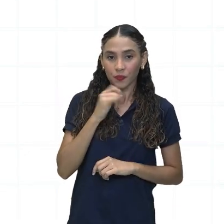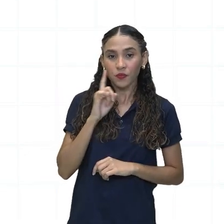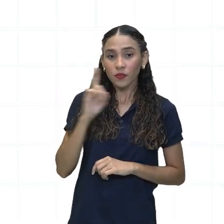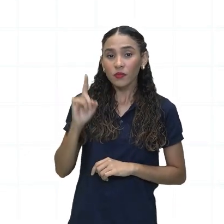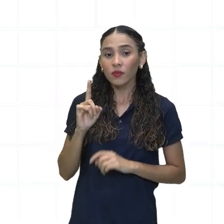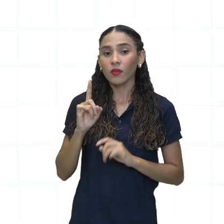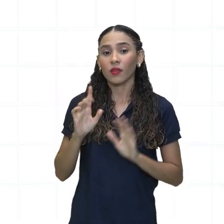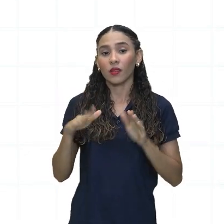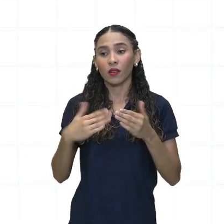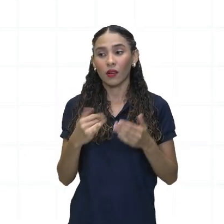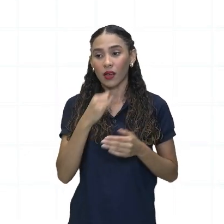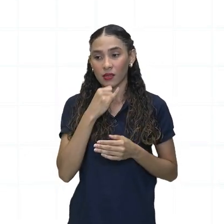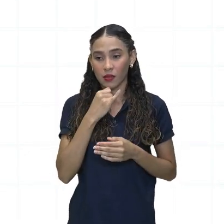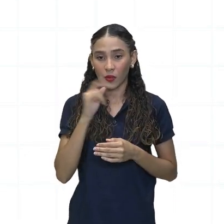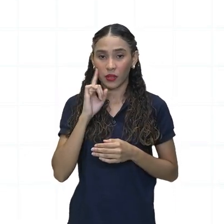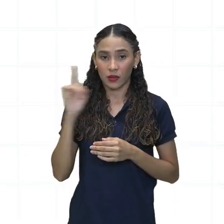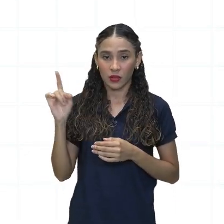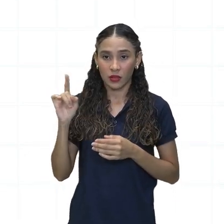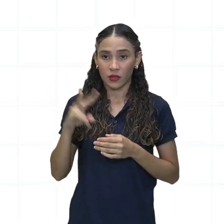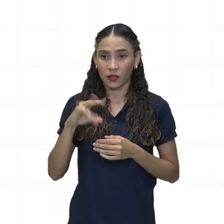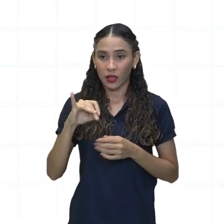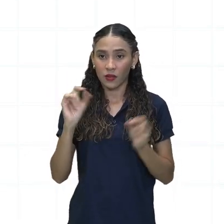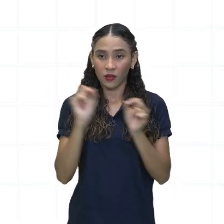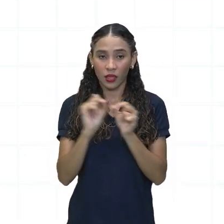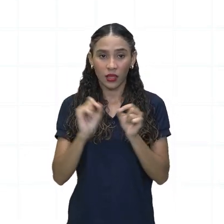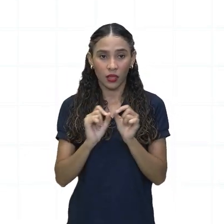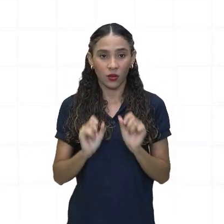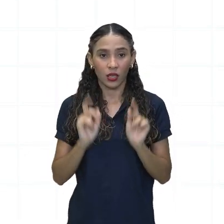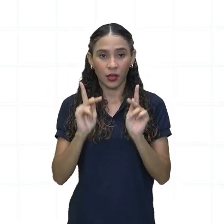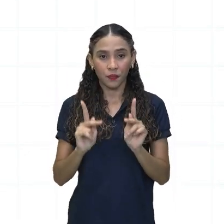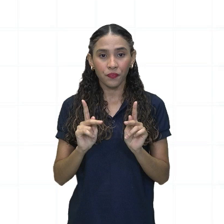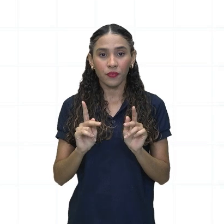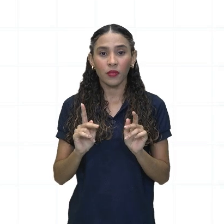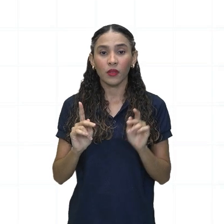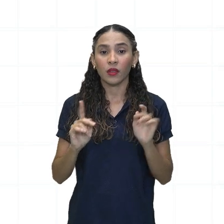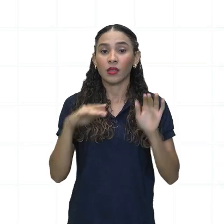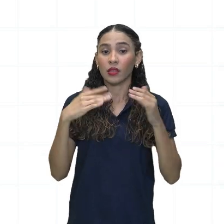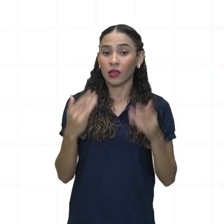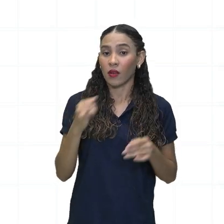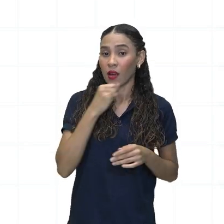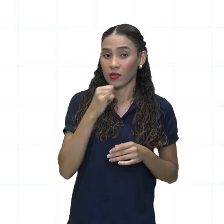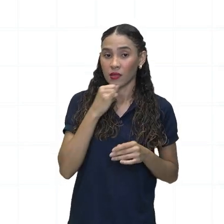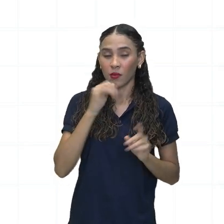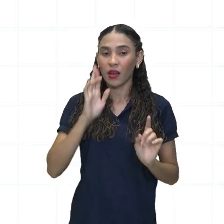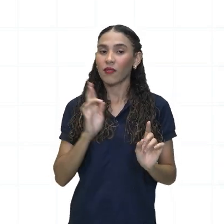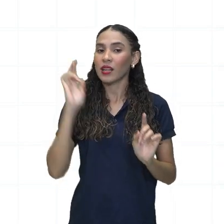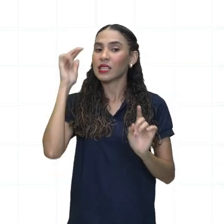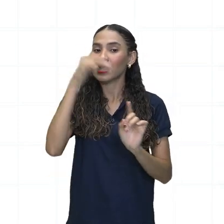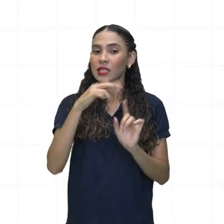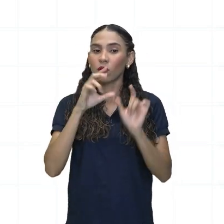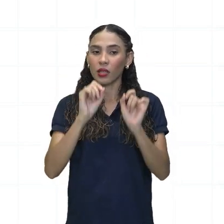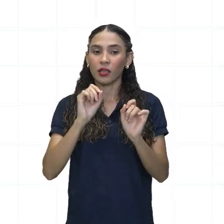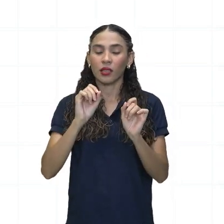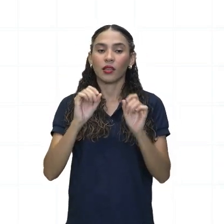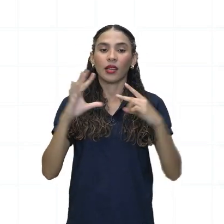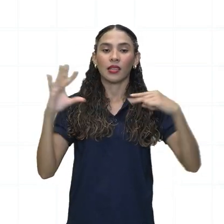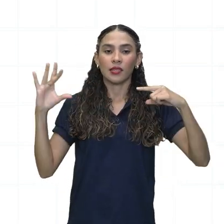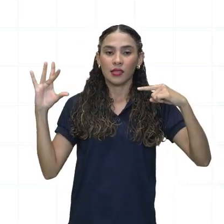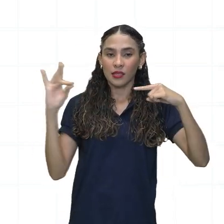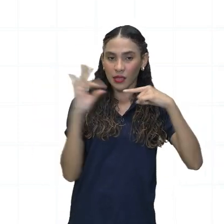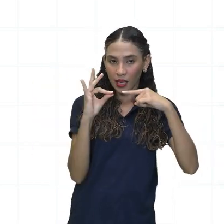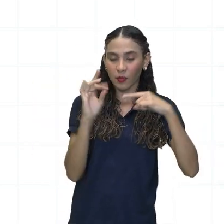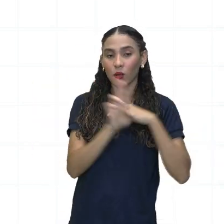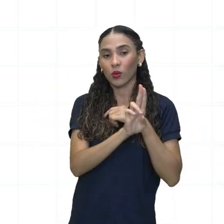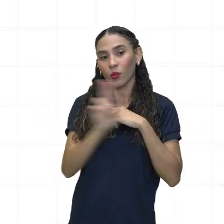sobre a qual, na verdade, eu irei falar, tá bom? Ele, então, corresponde ao meu sintagma nominal. Então,